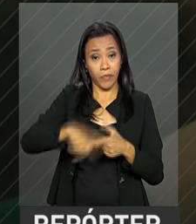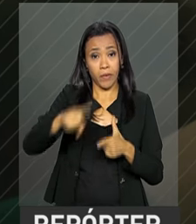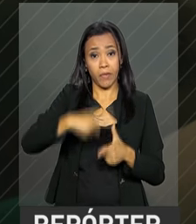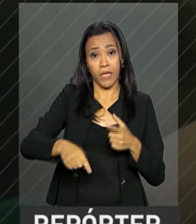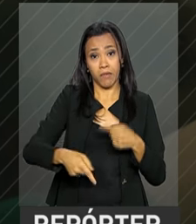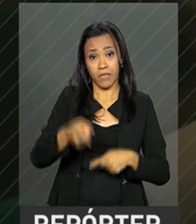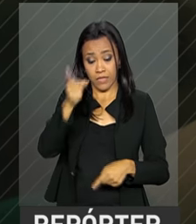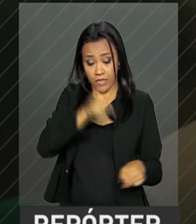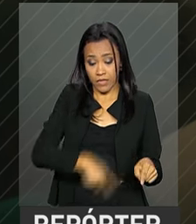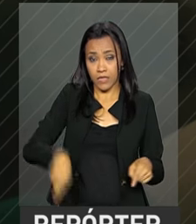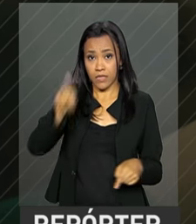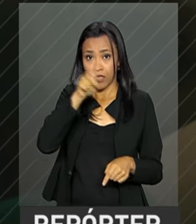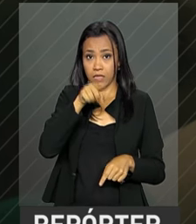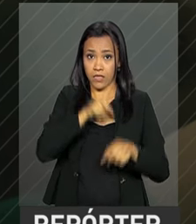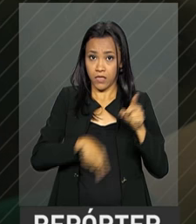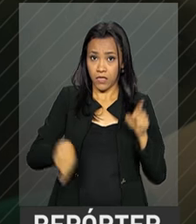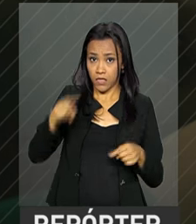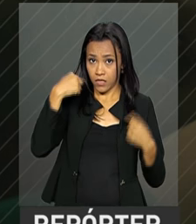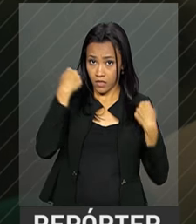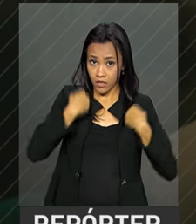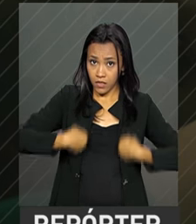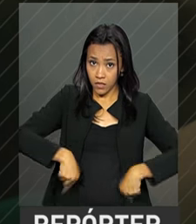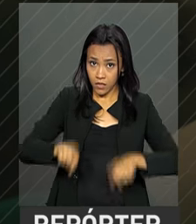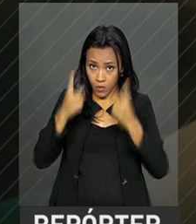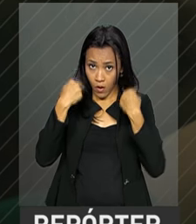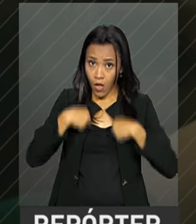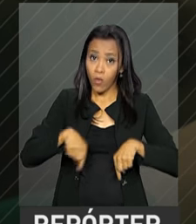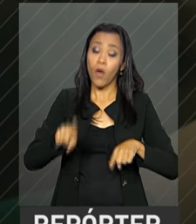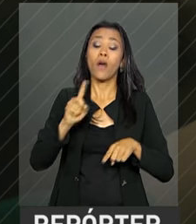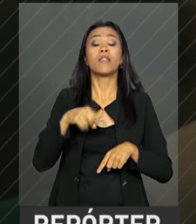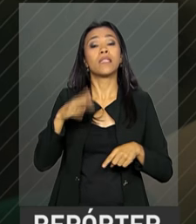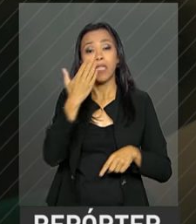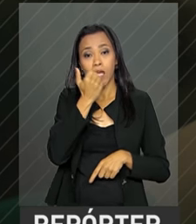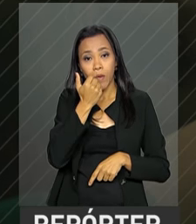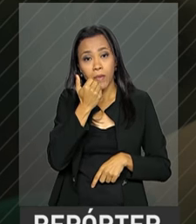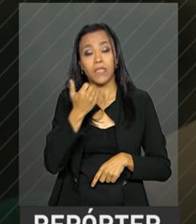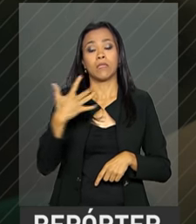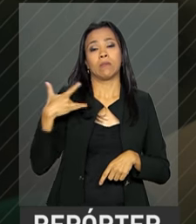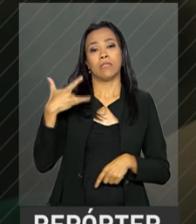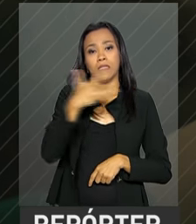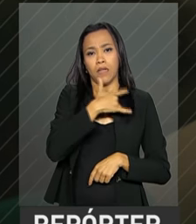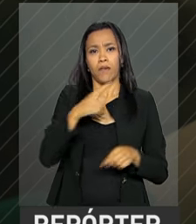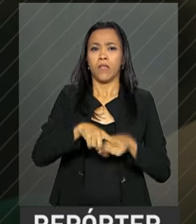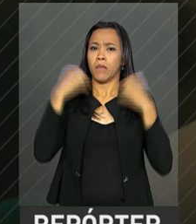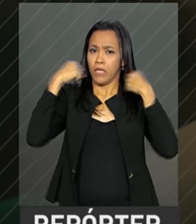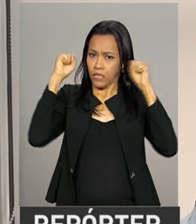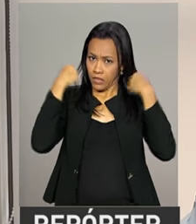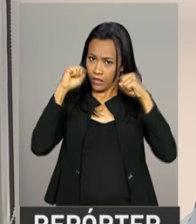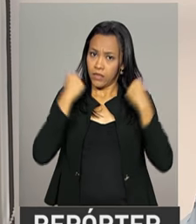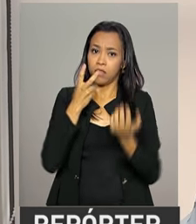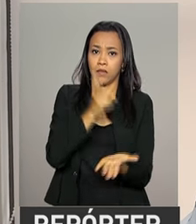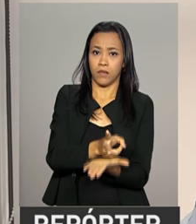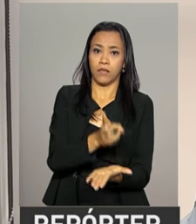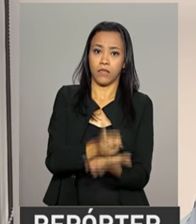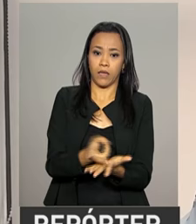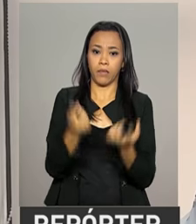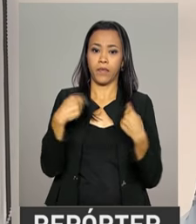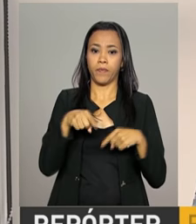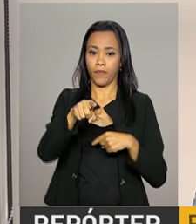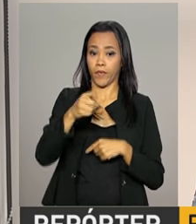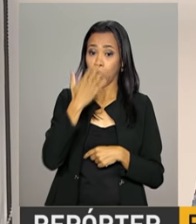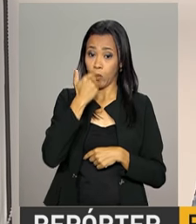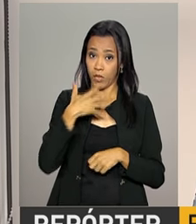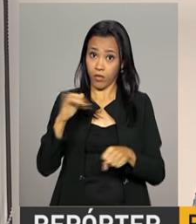Uma das formas de prevenção é ter uma alimentação saudável e fazer exercícios físicos regularmente. Dieta